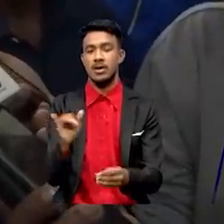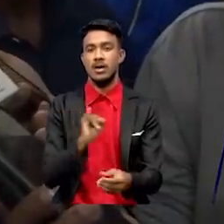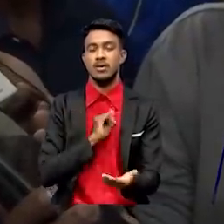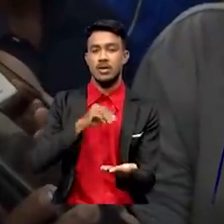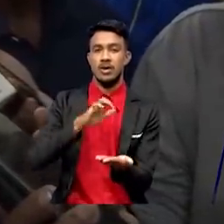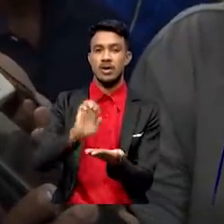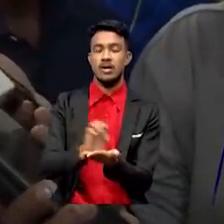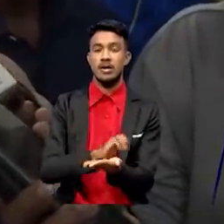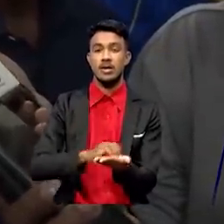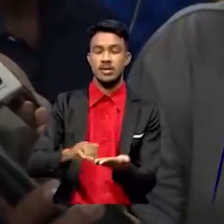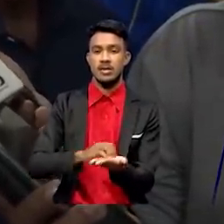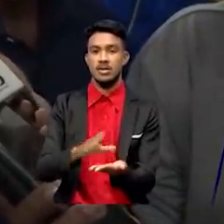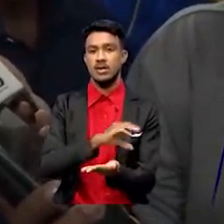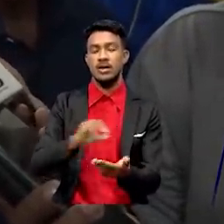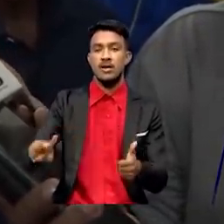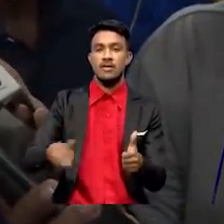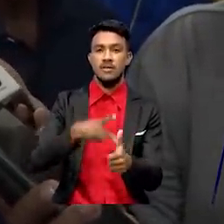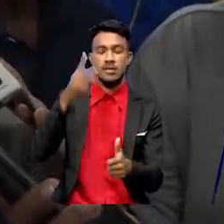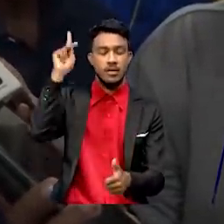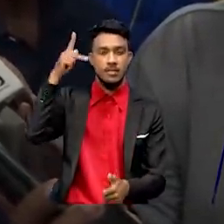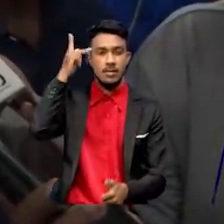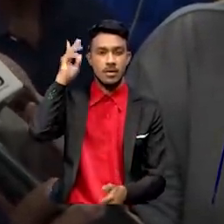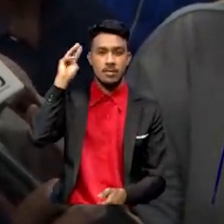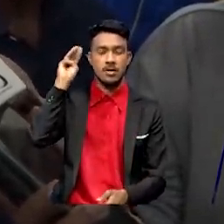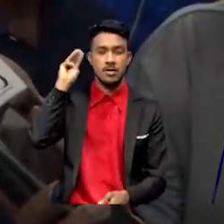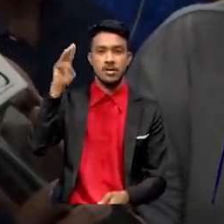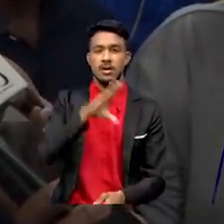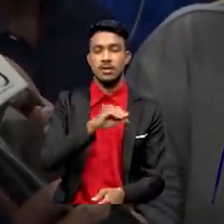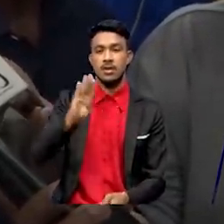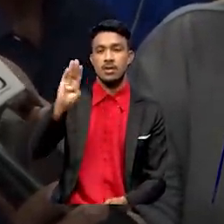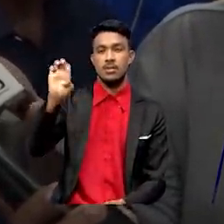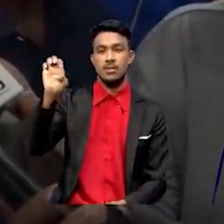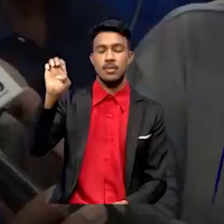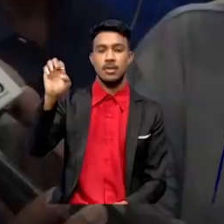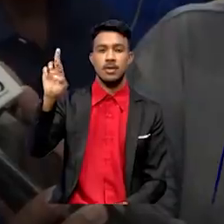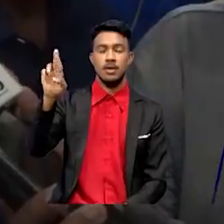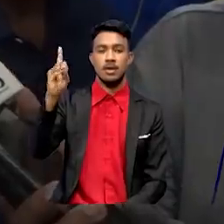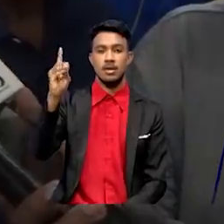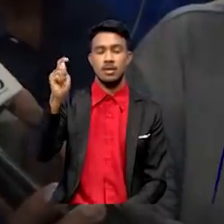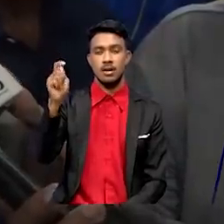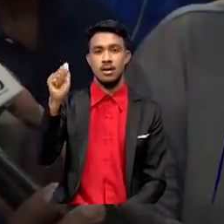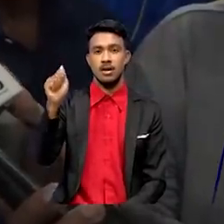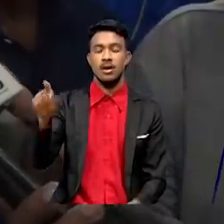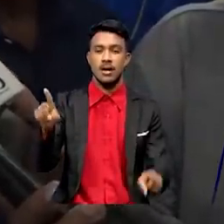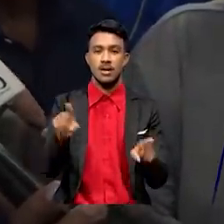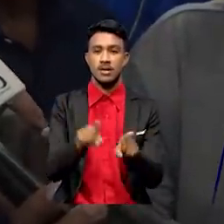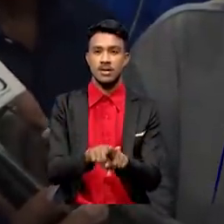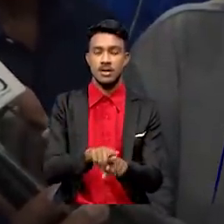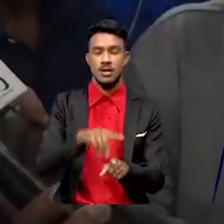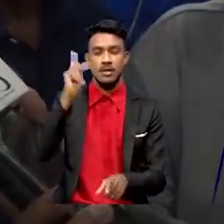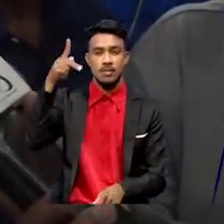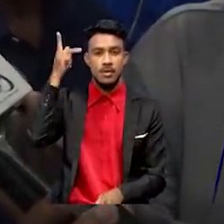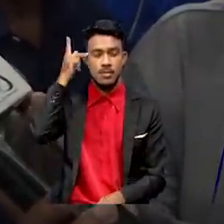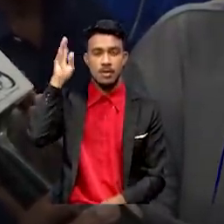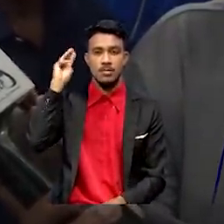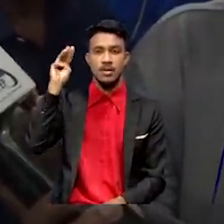vice primeira ministra, dona Berta, mak sei be asume pasta primeira ministro ate hau